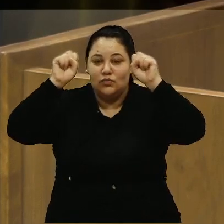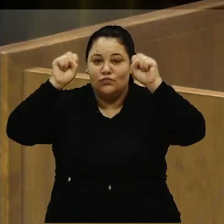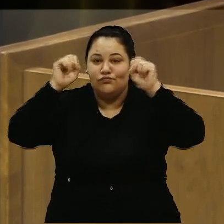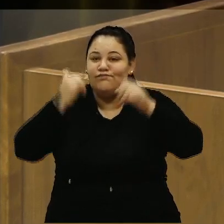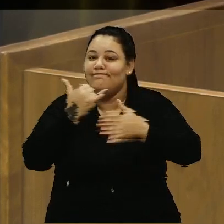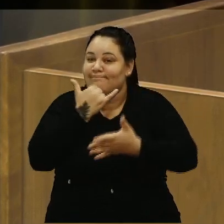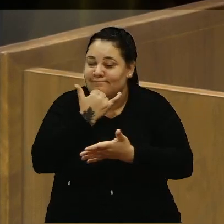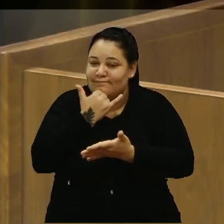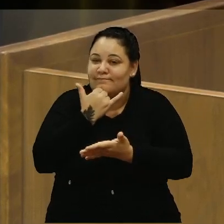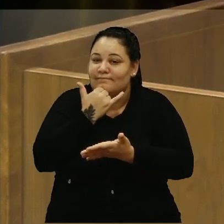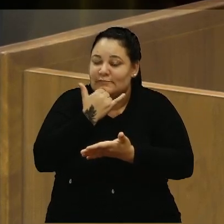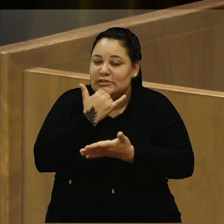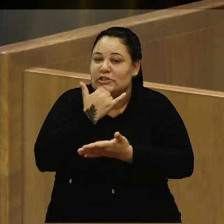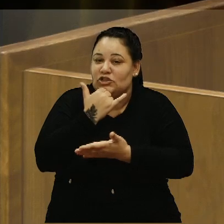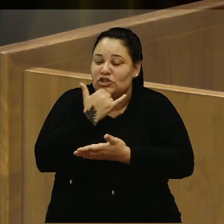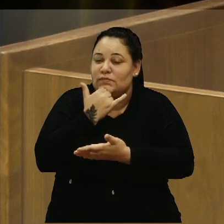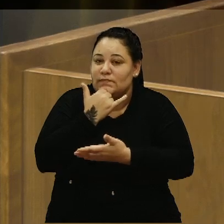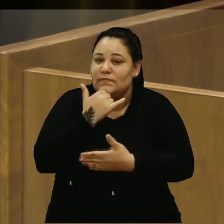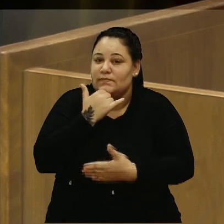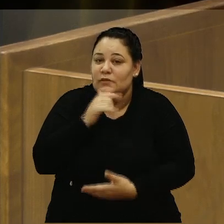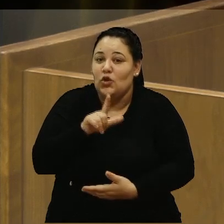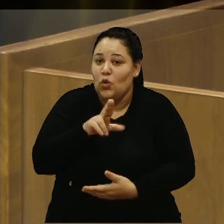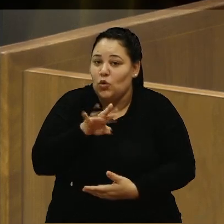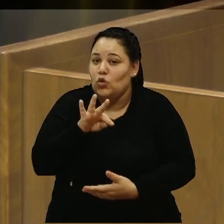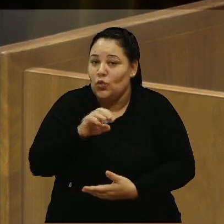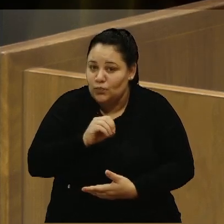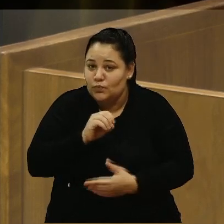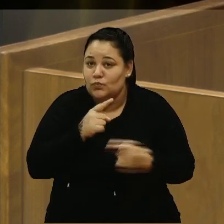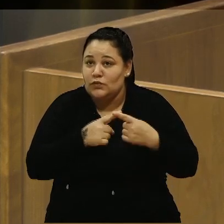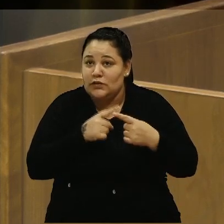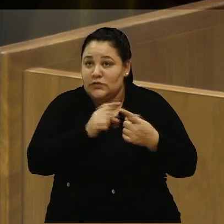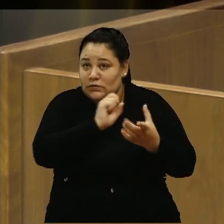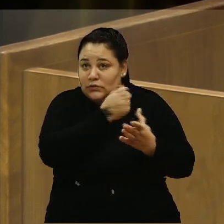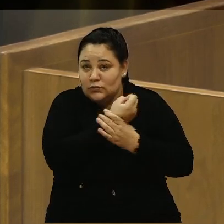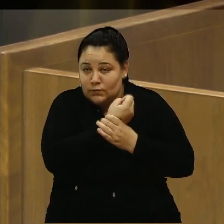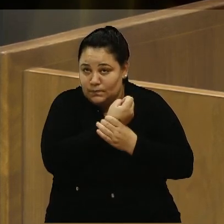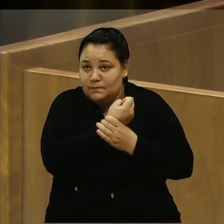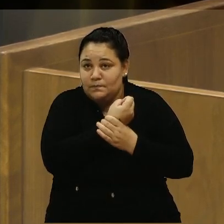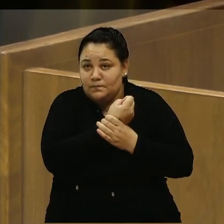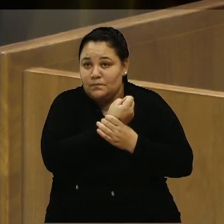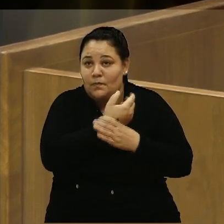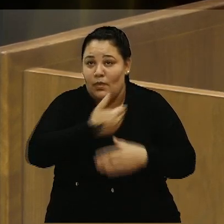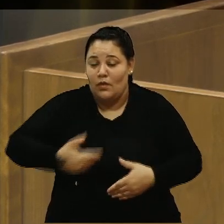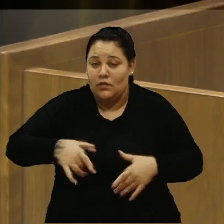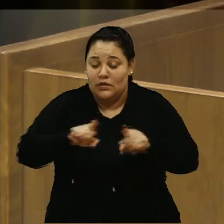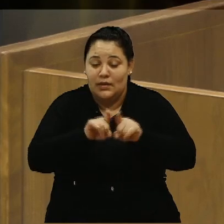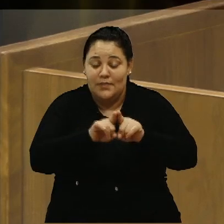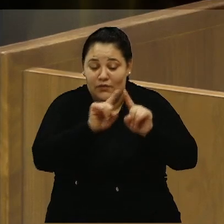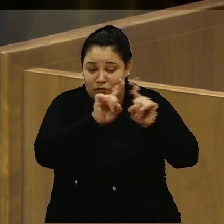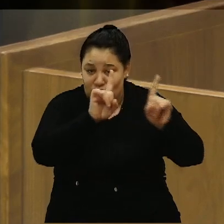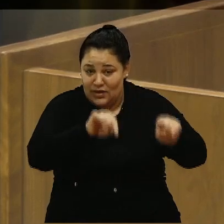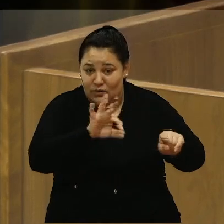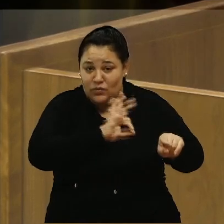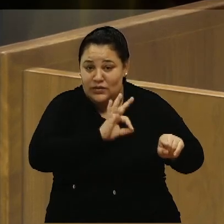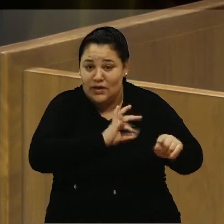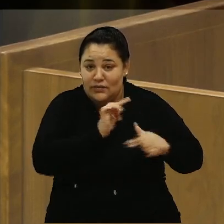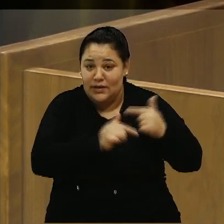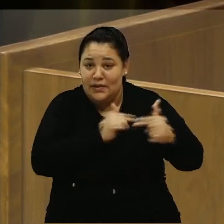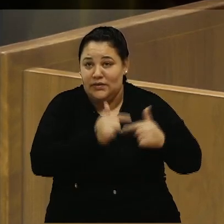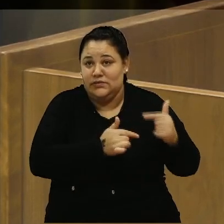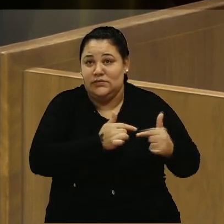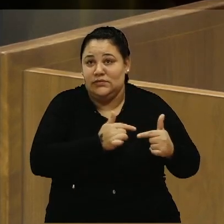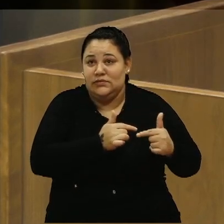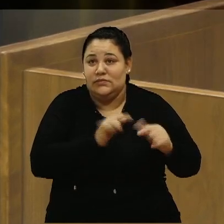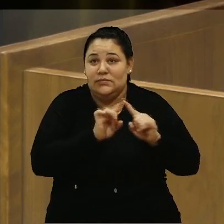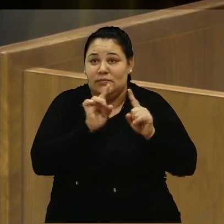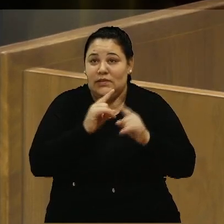esse motivo, também pelo nosso colega da Segurança Pública que vem a óbito trabalhando. Mas é importante que a gente